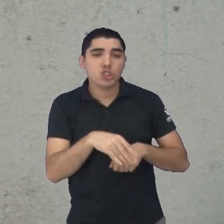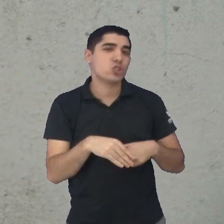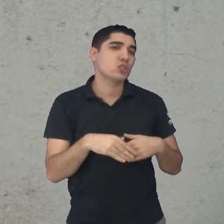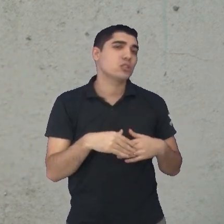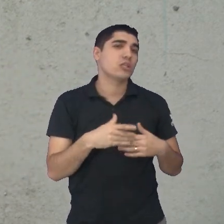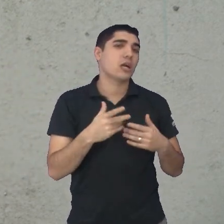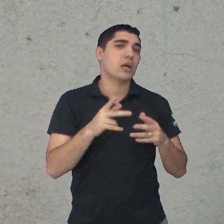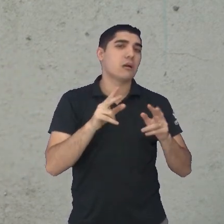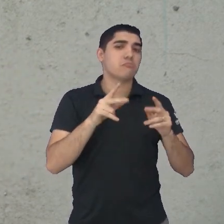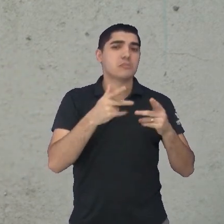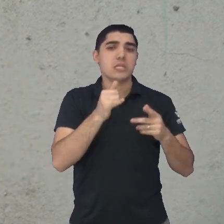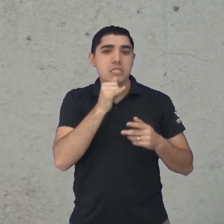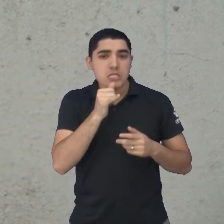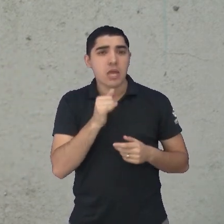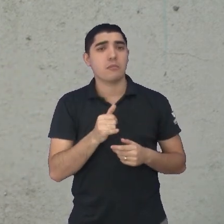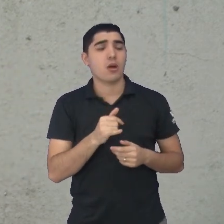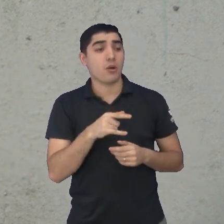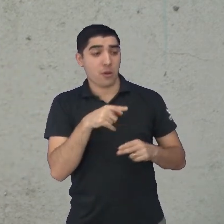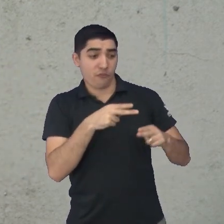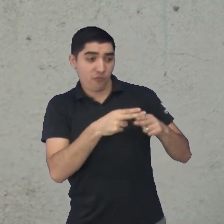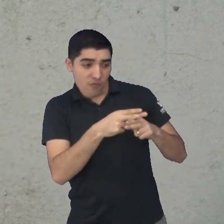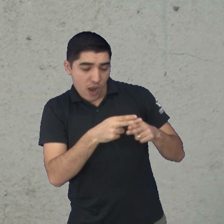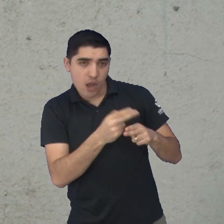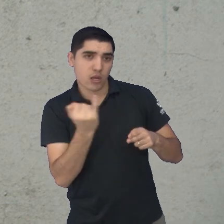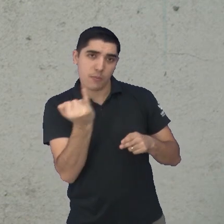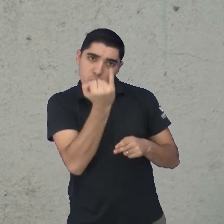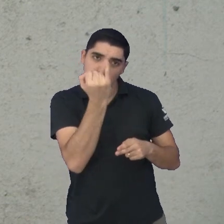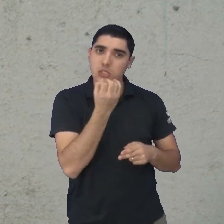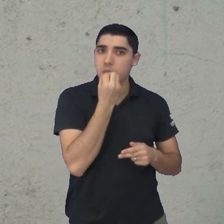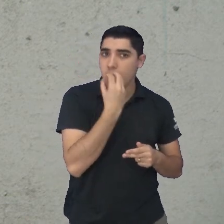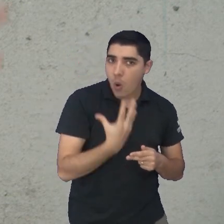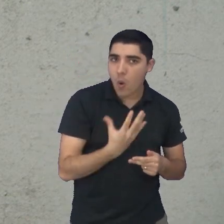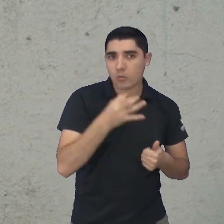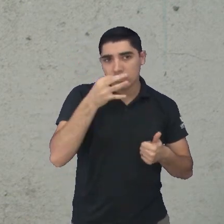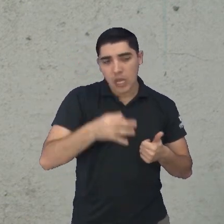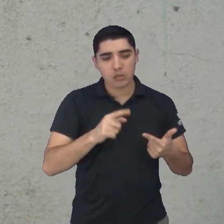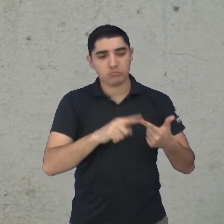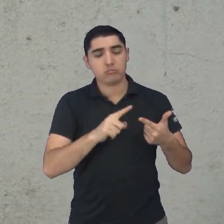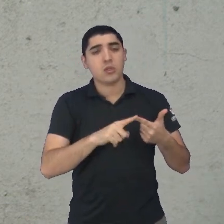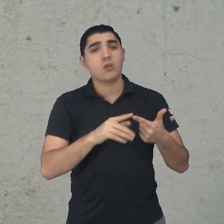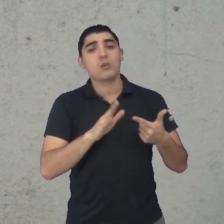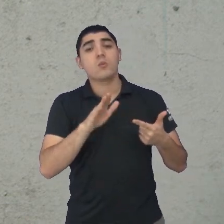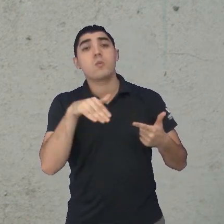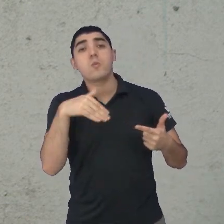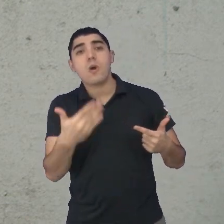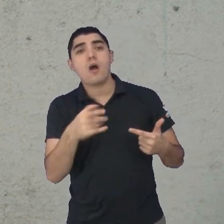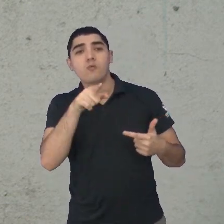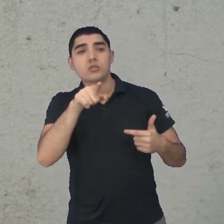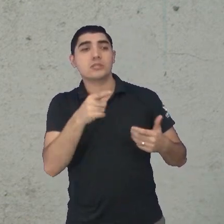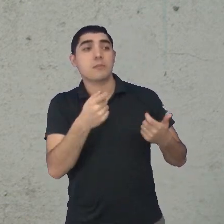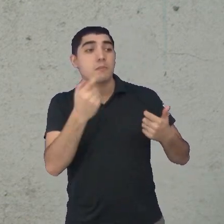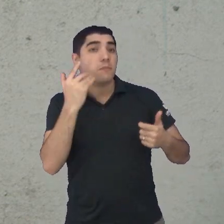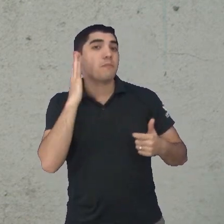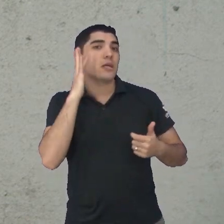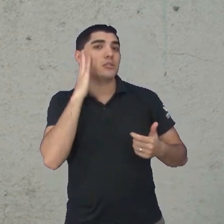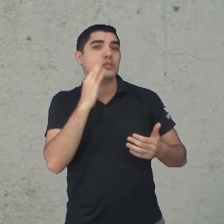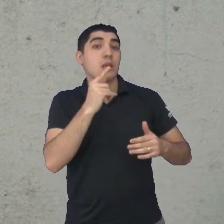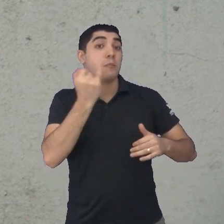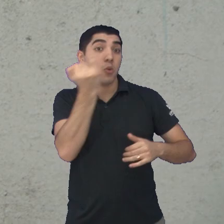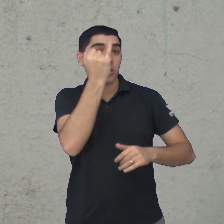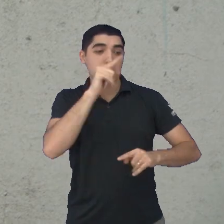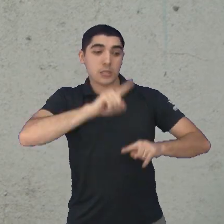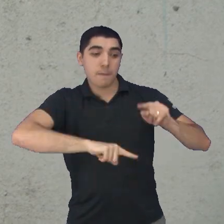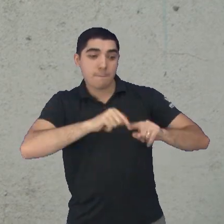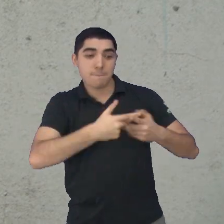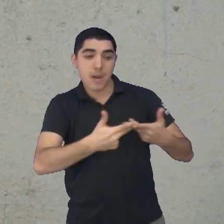assim, por exemplo, então, ter uma boa faca, né, como a gente falou aqui. Sim. Quais os primeiros equipamentos ali para quem quer começar a fazer